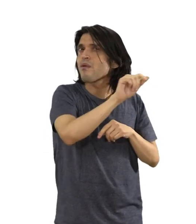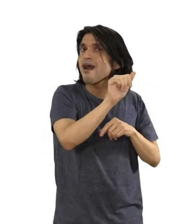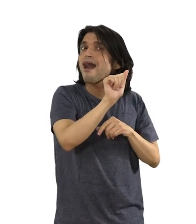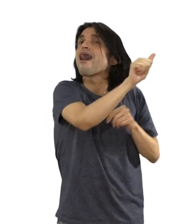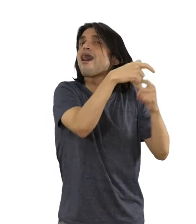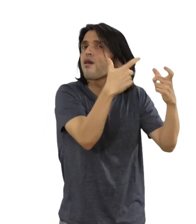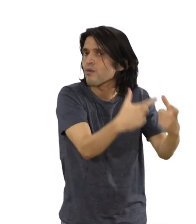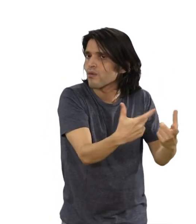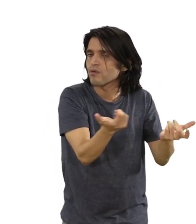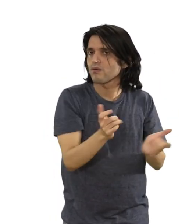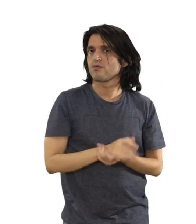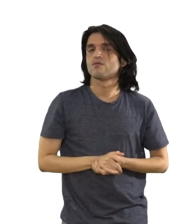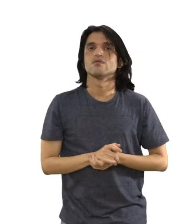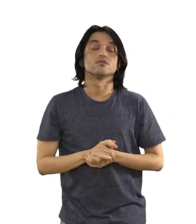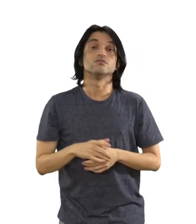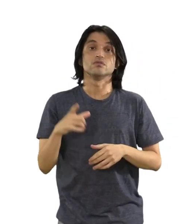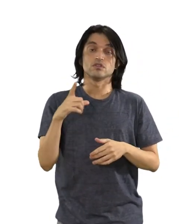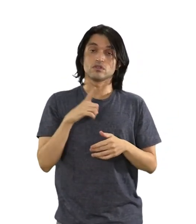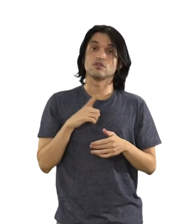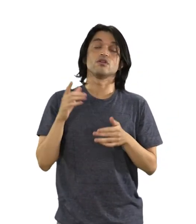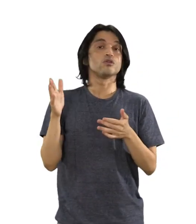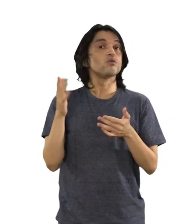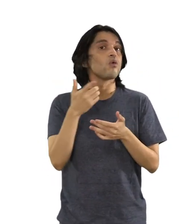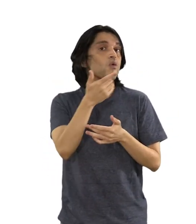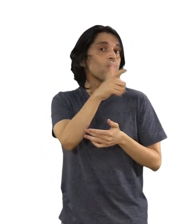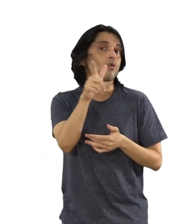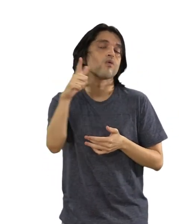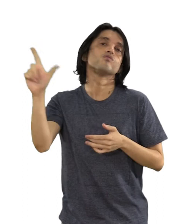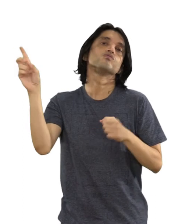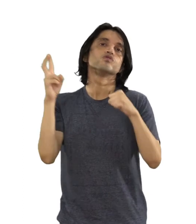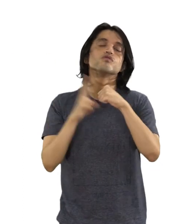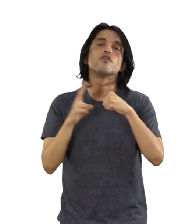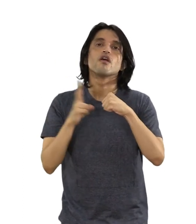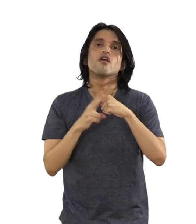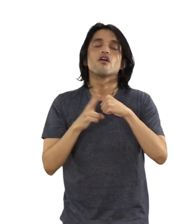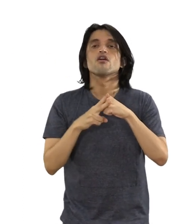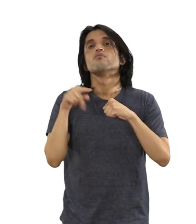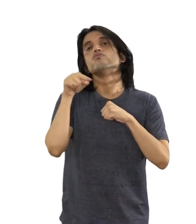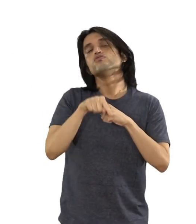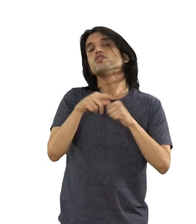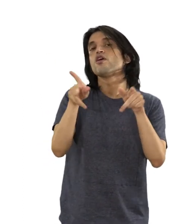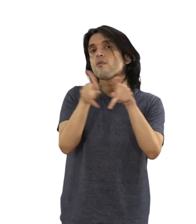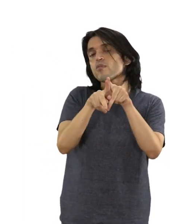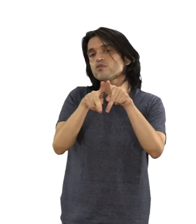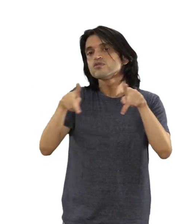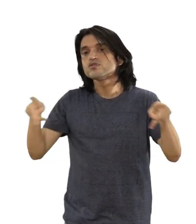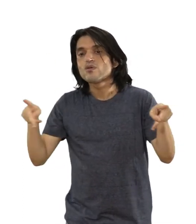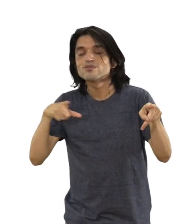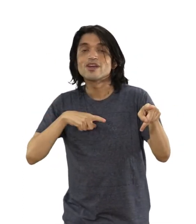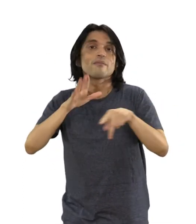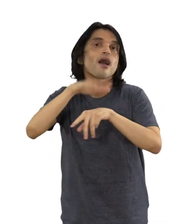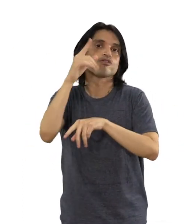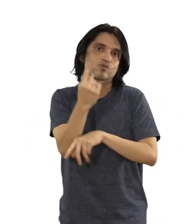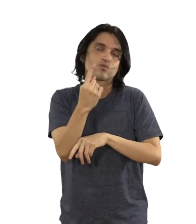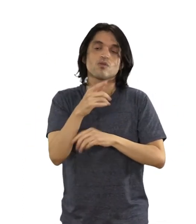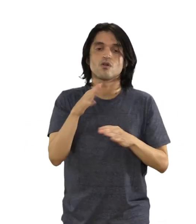No entanto, há outros verbos que regem com mais de uma preposição. Entregou o produto